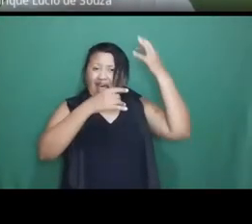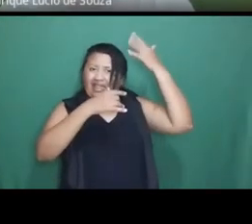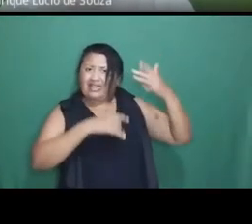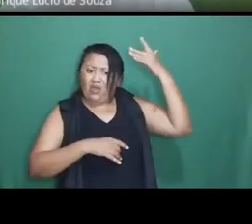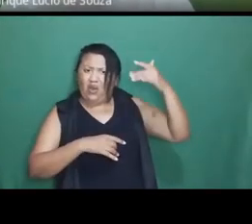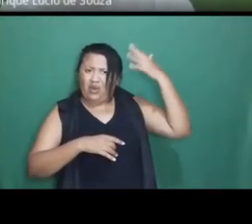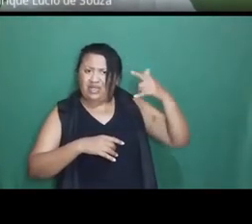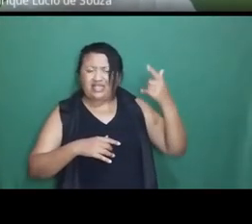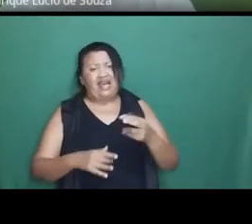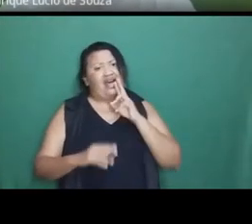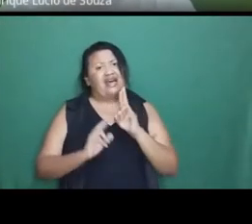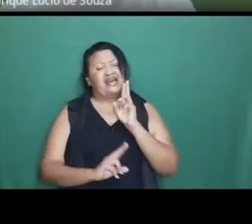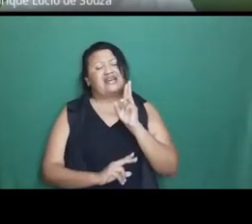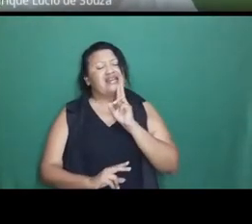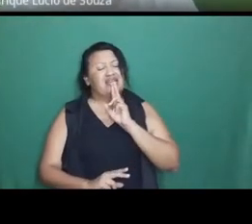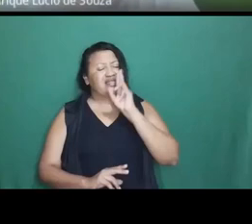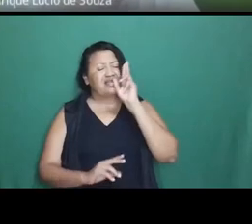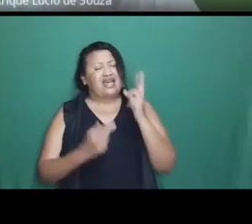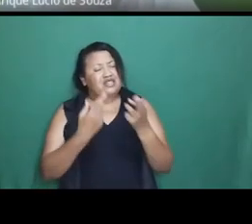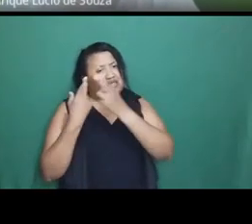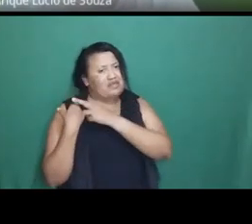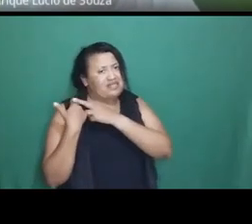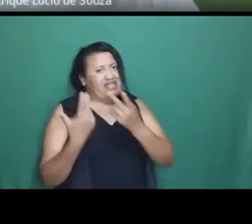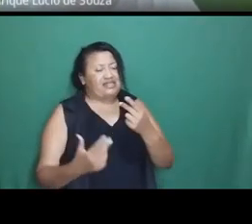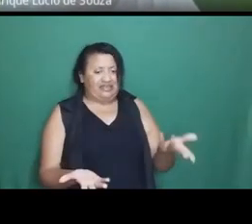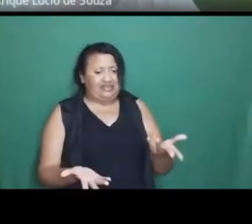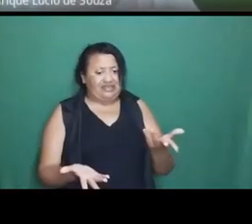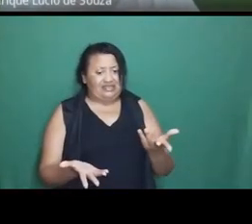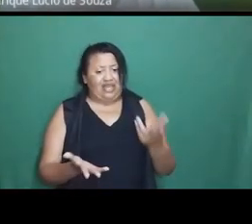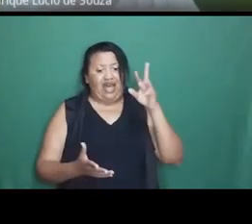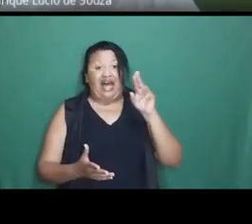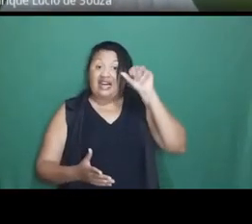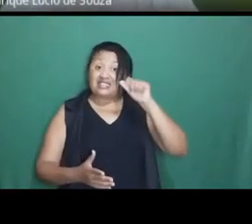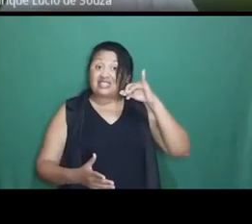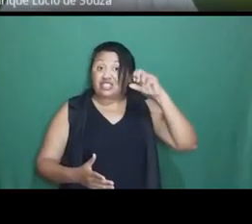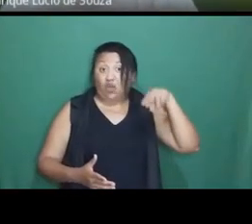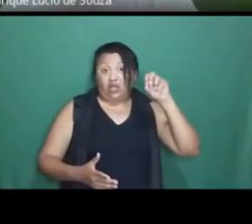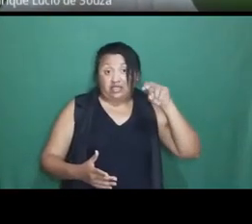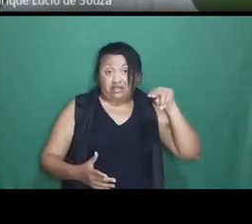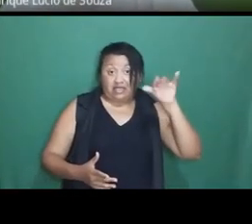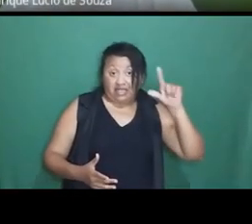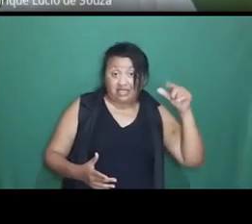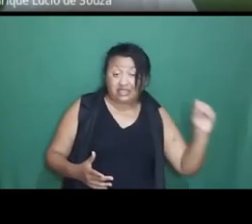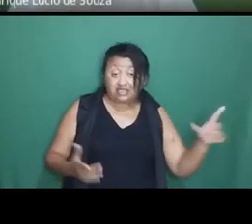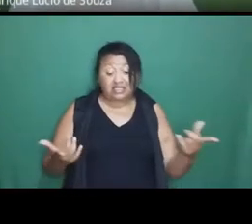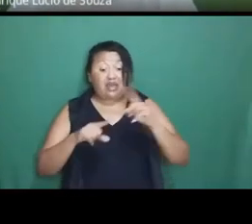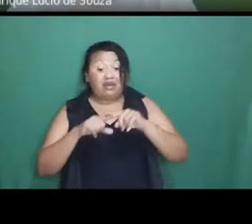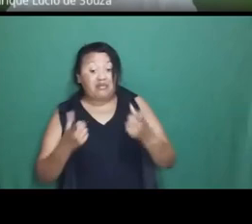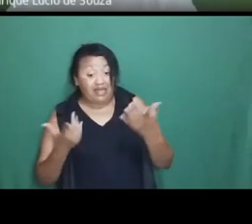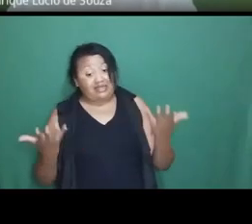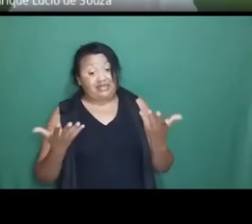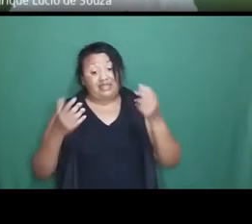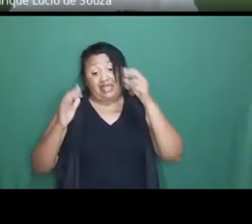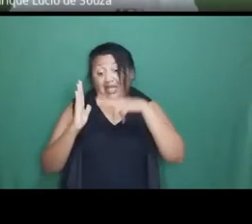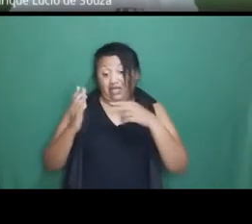processo de conhecimento na idade moderna destaca-se como racionalistas né Descartes Espinosa